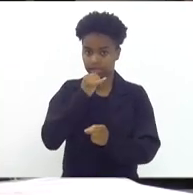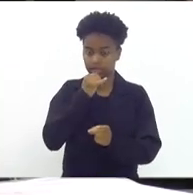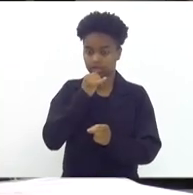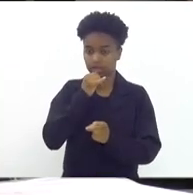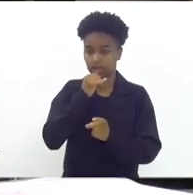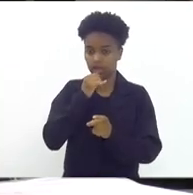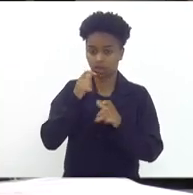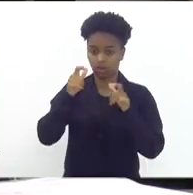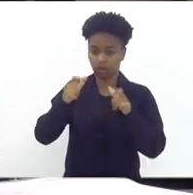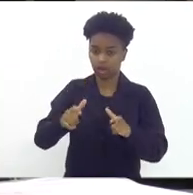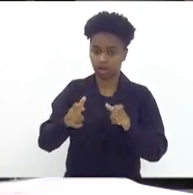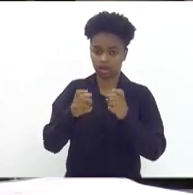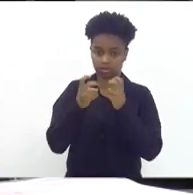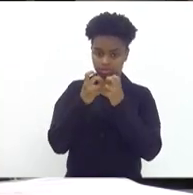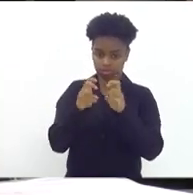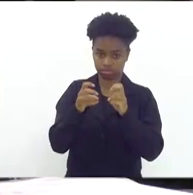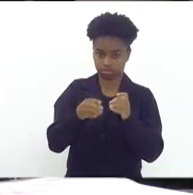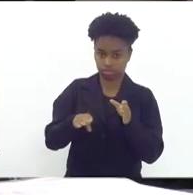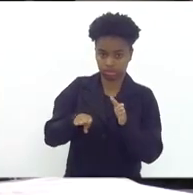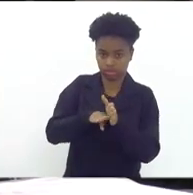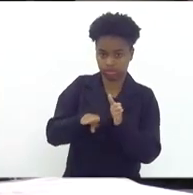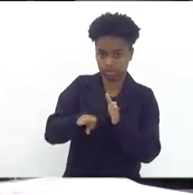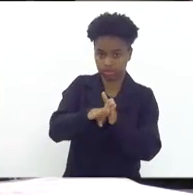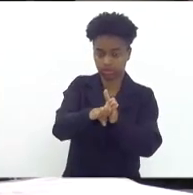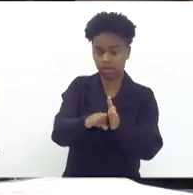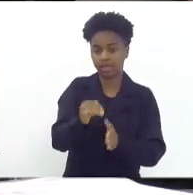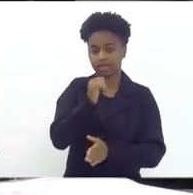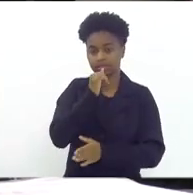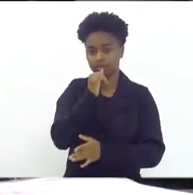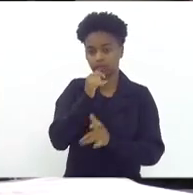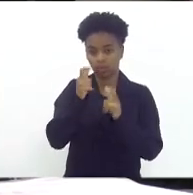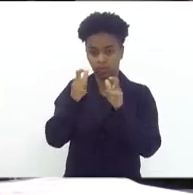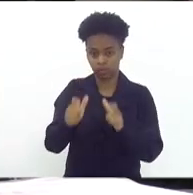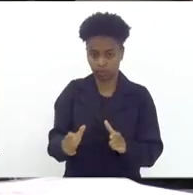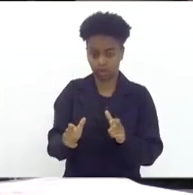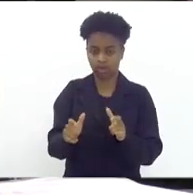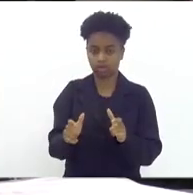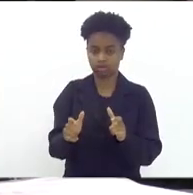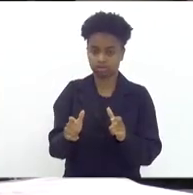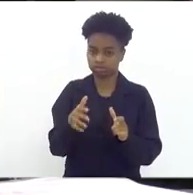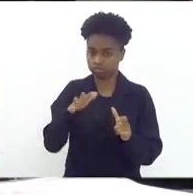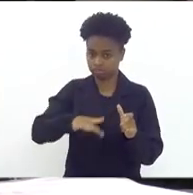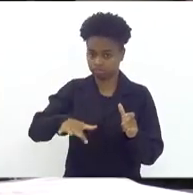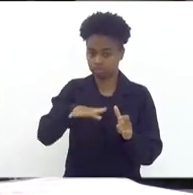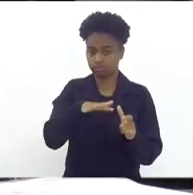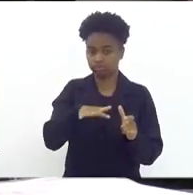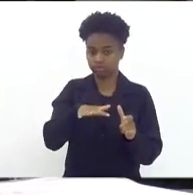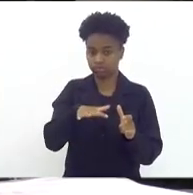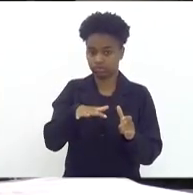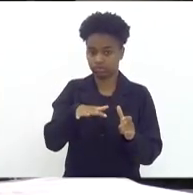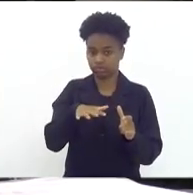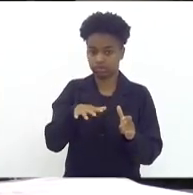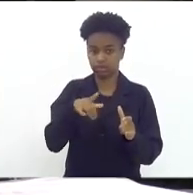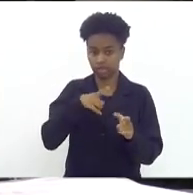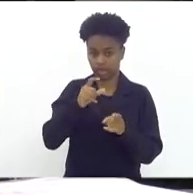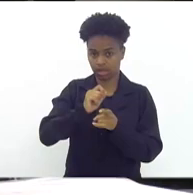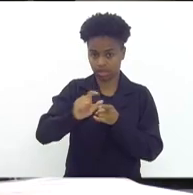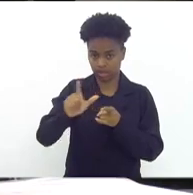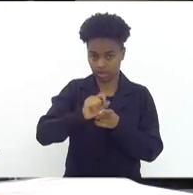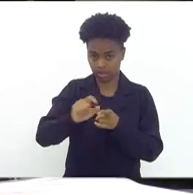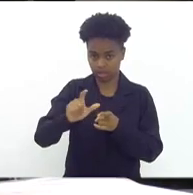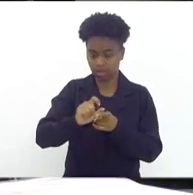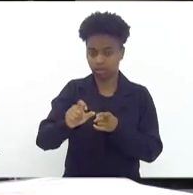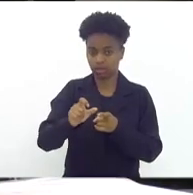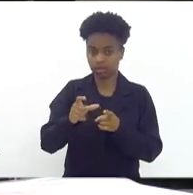ferroviárias por exemplo aqueles espaços aqueles espaços eles são alugados eles são